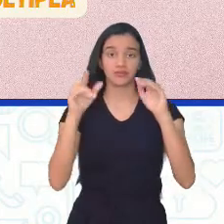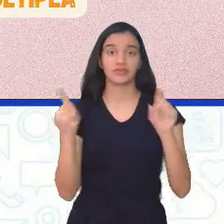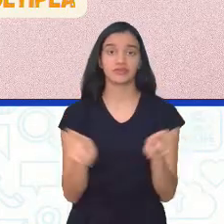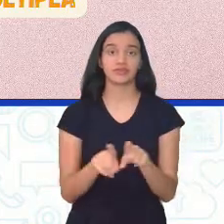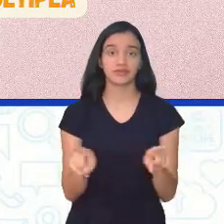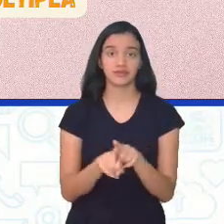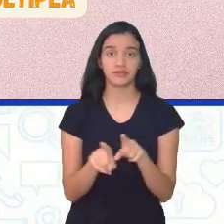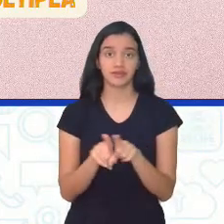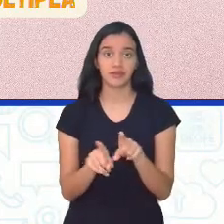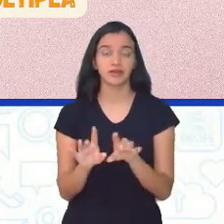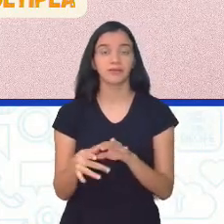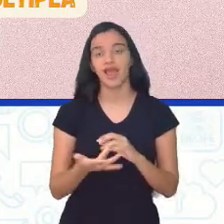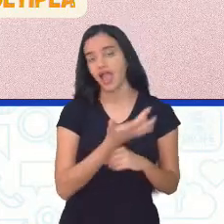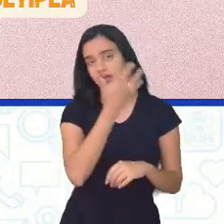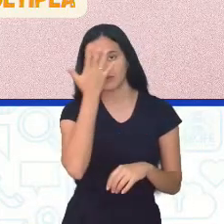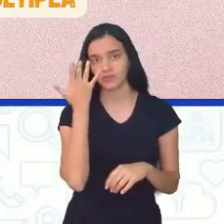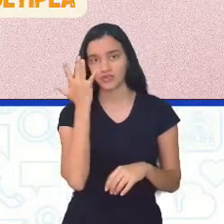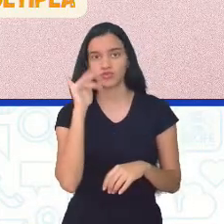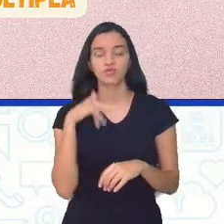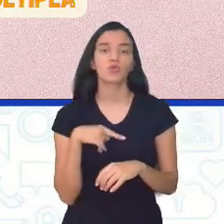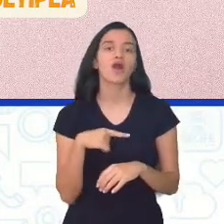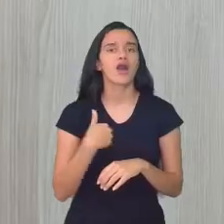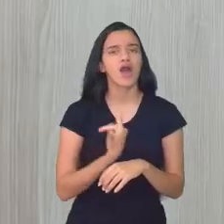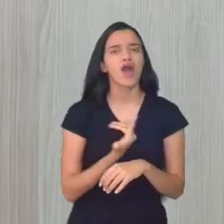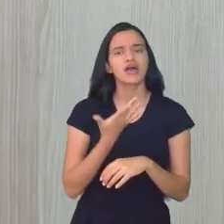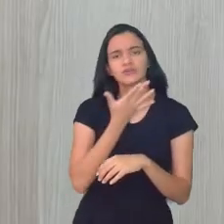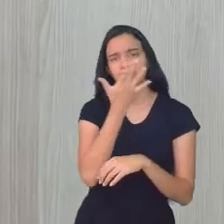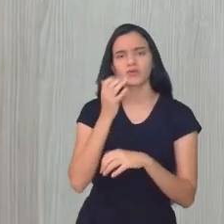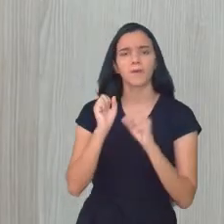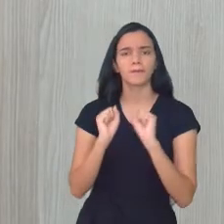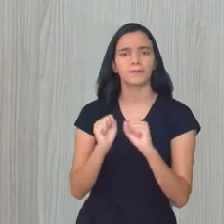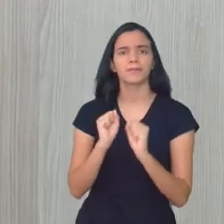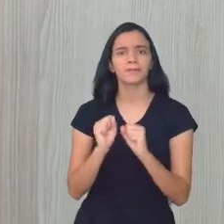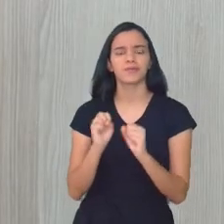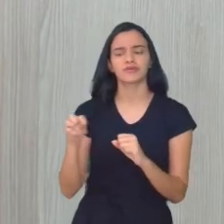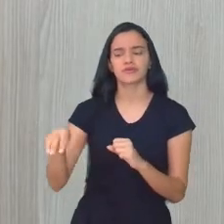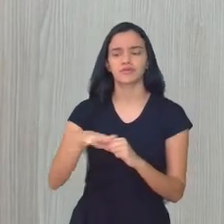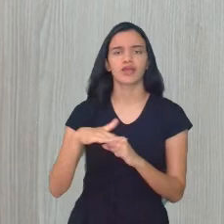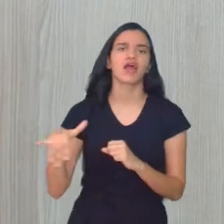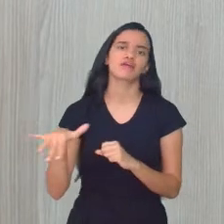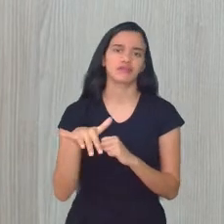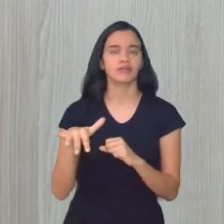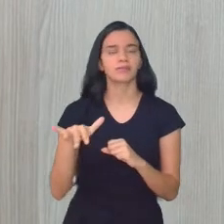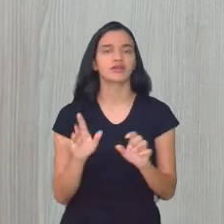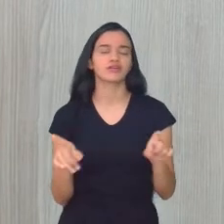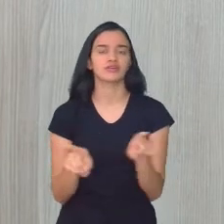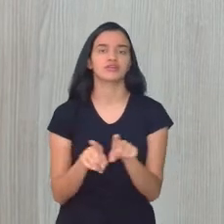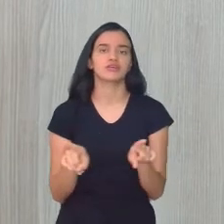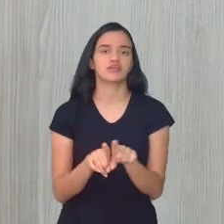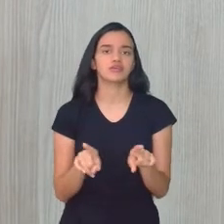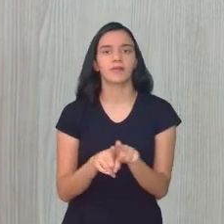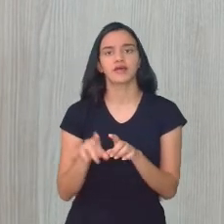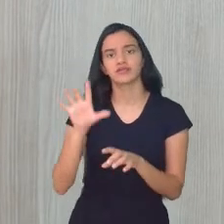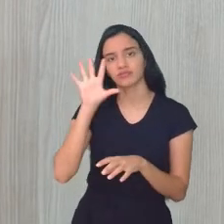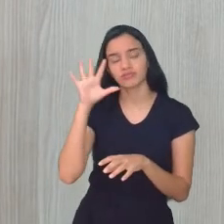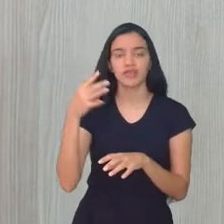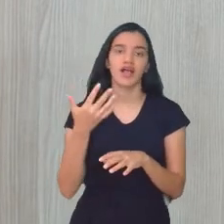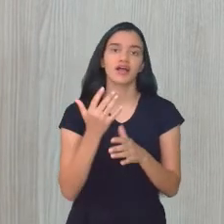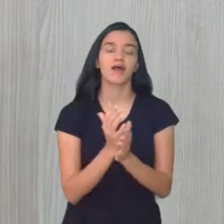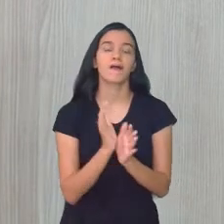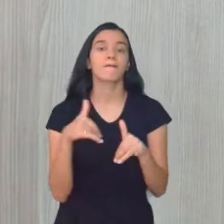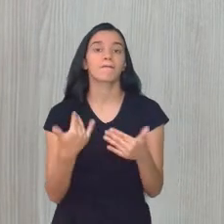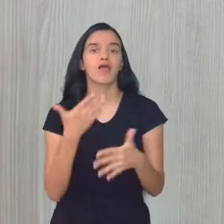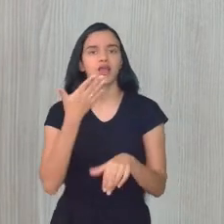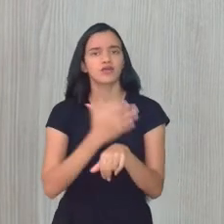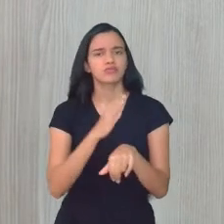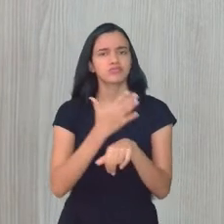potencialidade dessas pessoas. Então, elas podem estar aí no mercado de trabalho, podem estar realizando as atividades dela. Então,